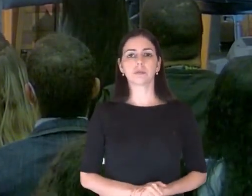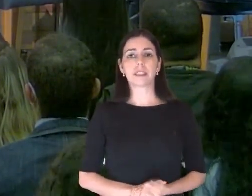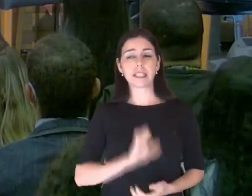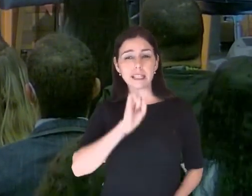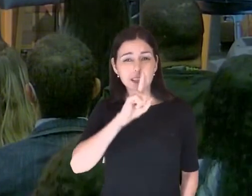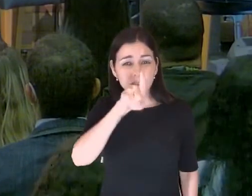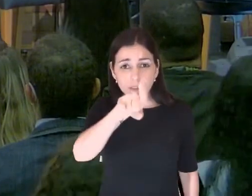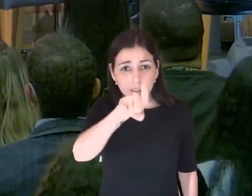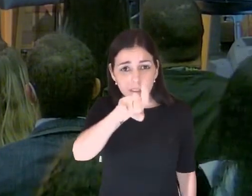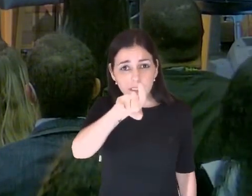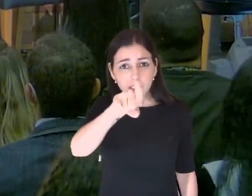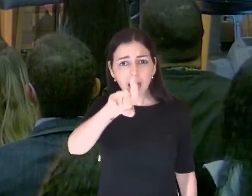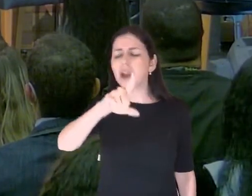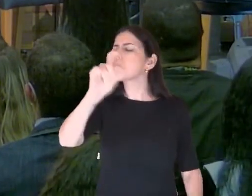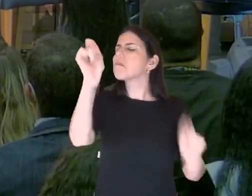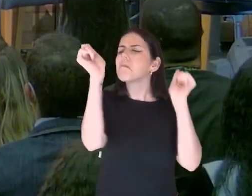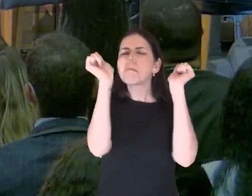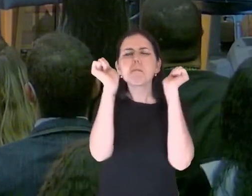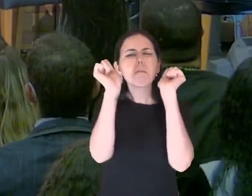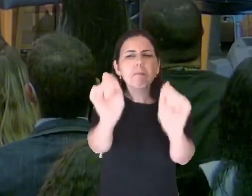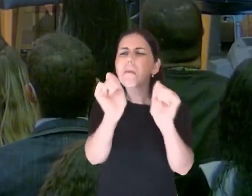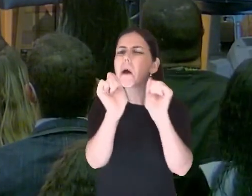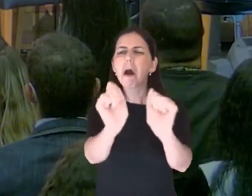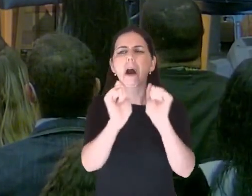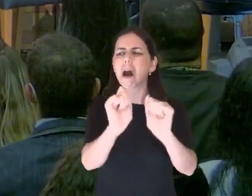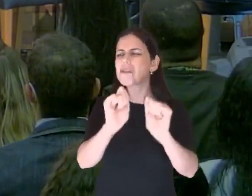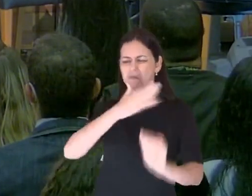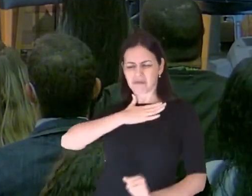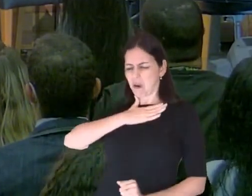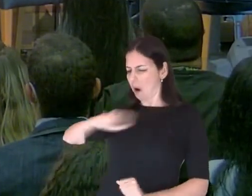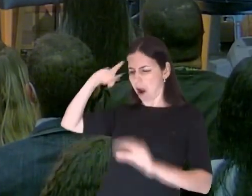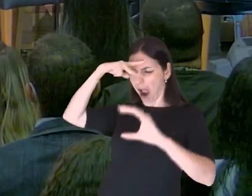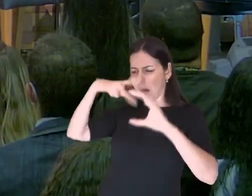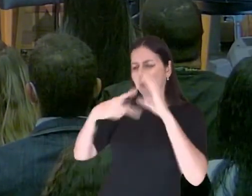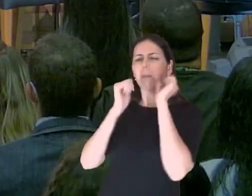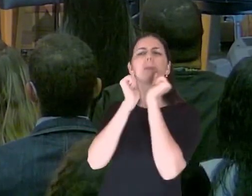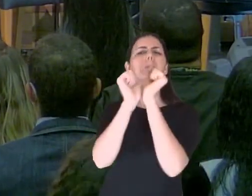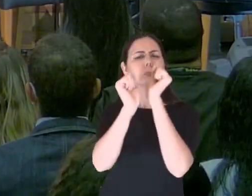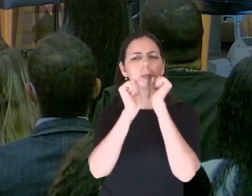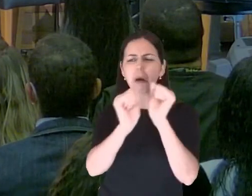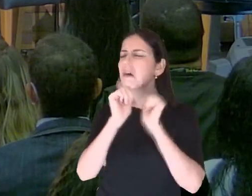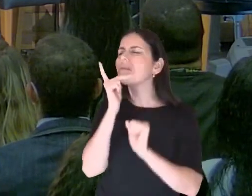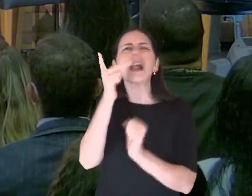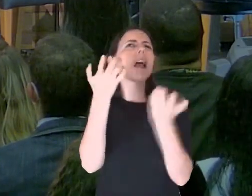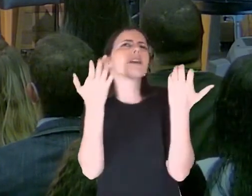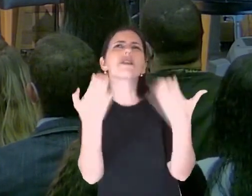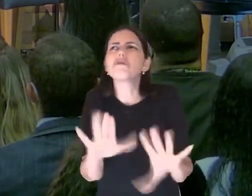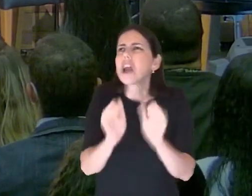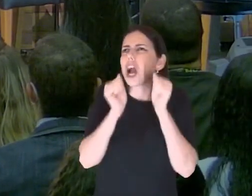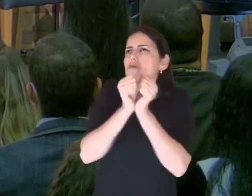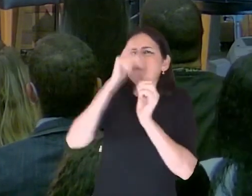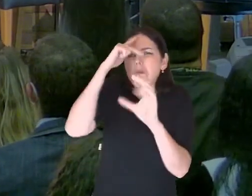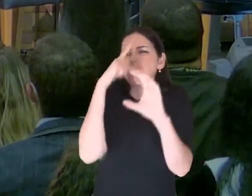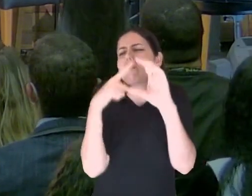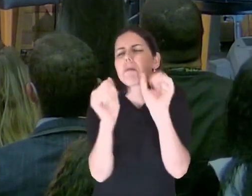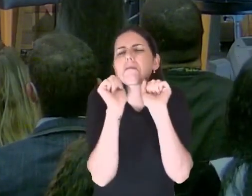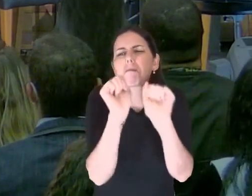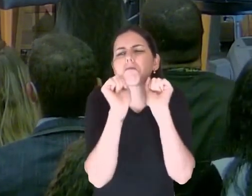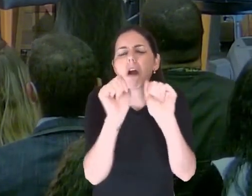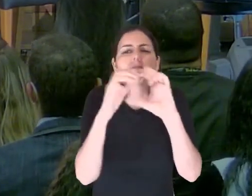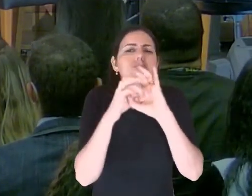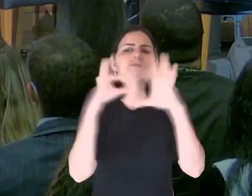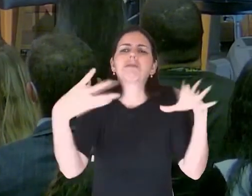Se você, você tem todo o direito de não se identificar com essa visão, de não querer caminhar com a gente nessa visão, é